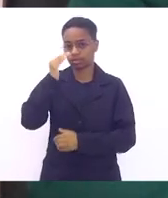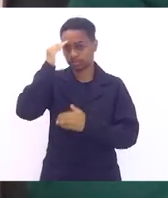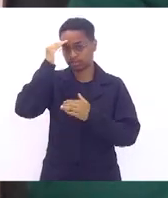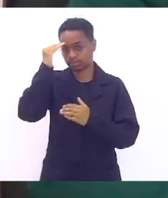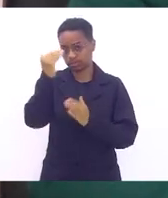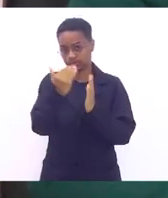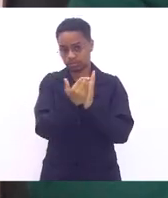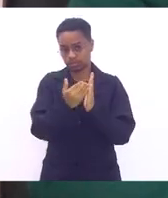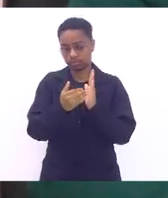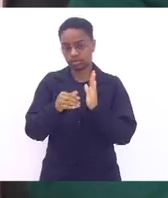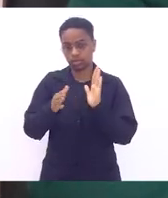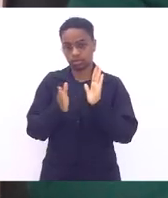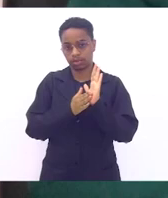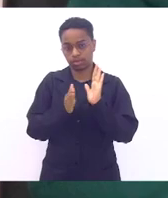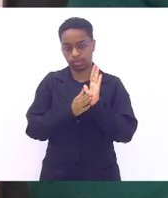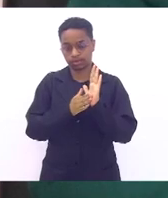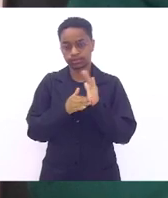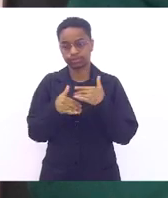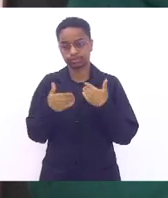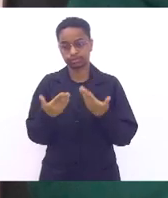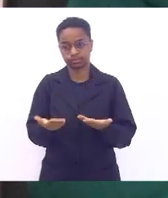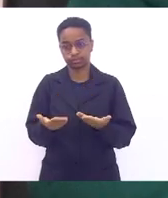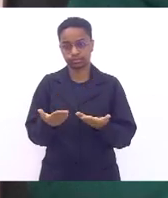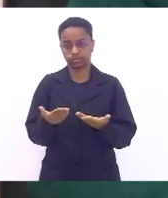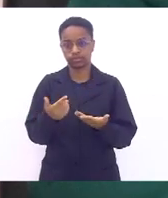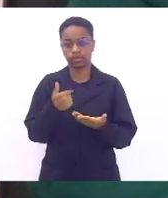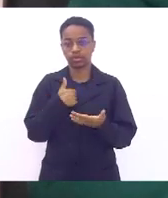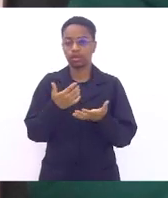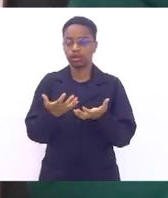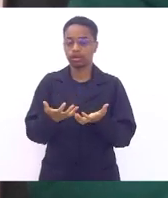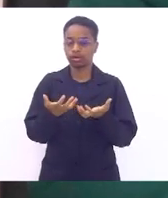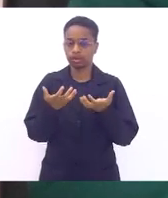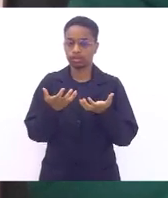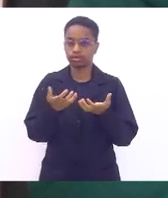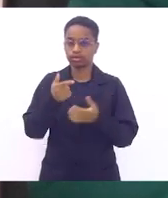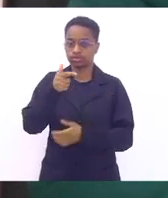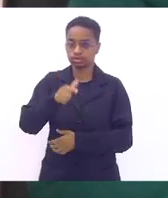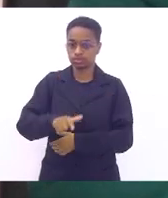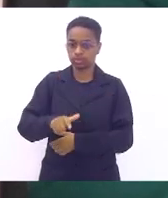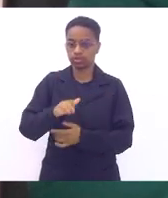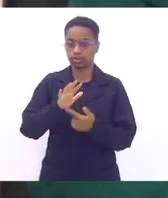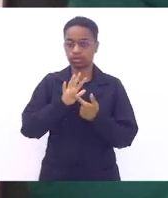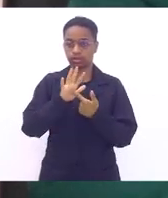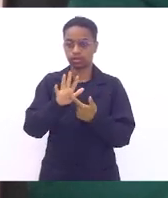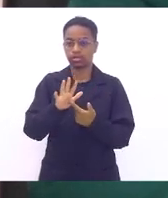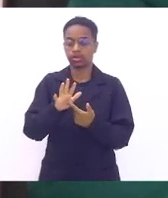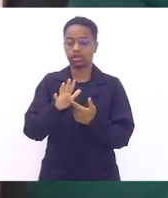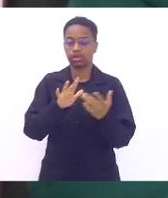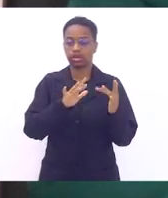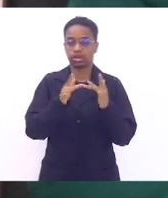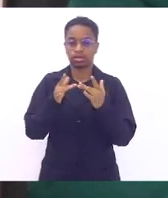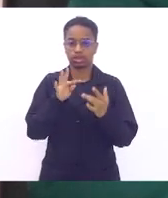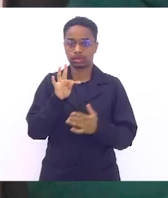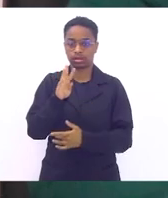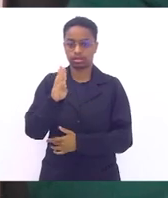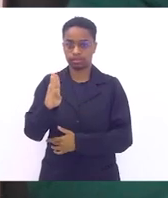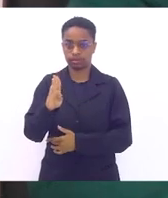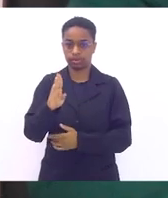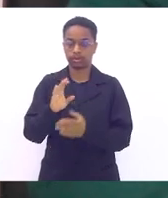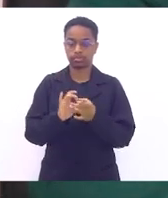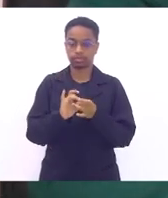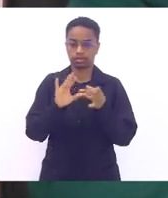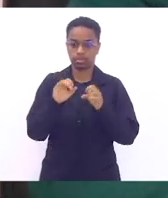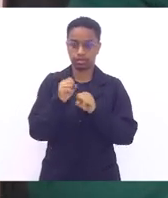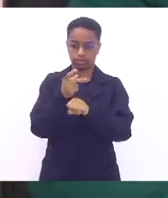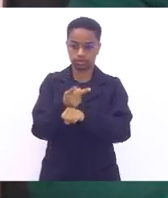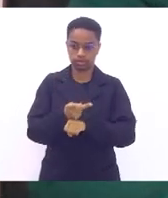ações propostas. Então, eu gostaria de colocar mais uma vez a Rede TB à disposição. Nós estamos